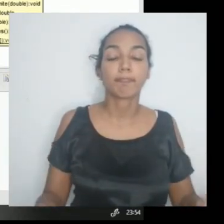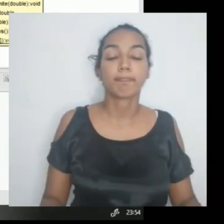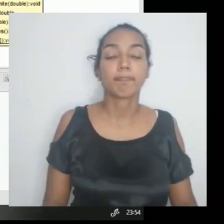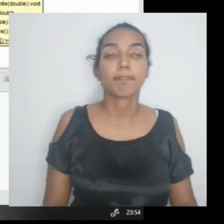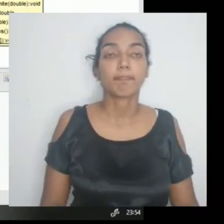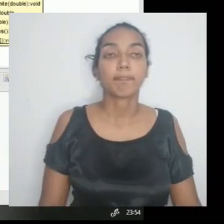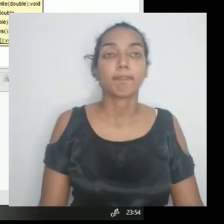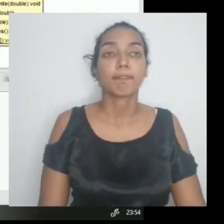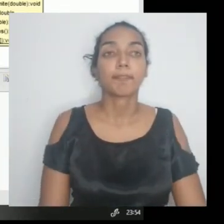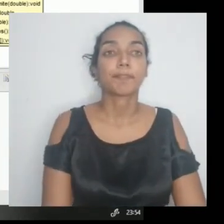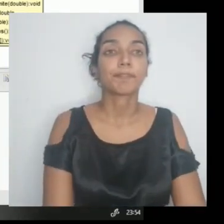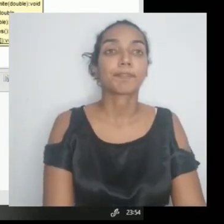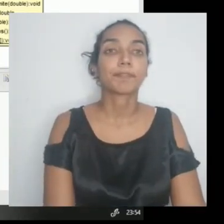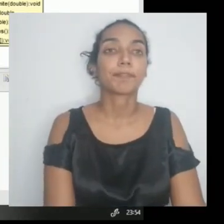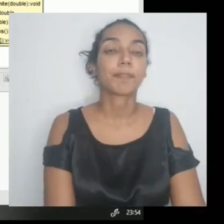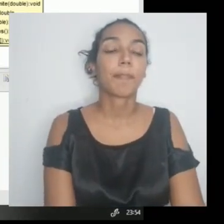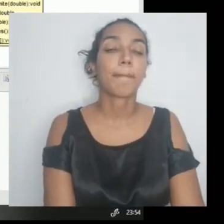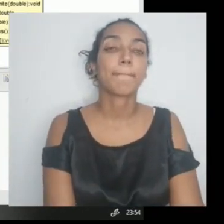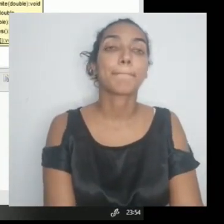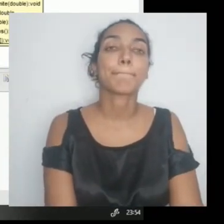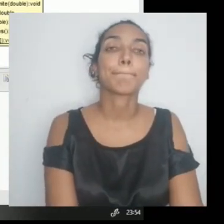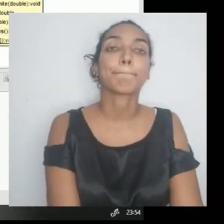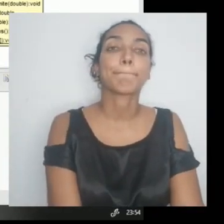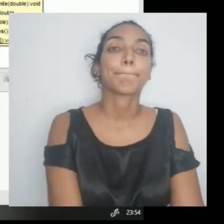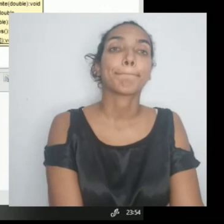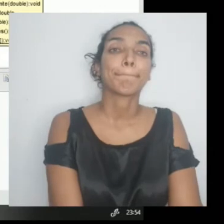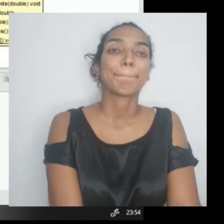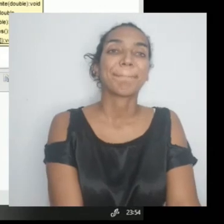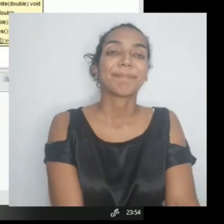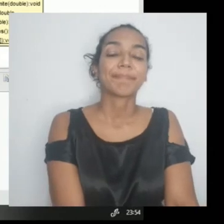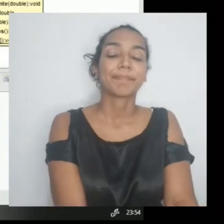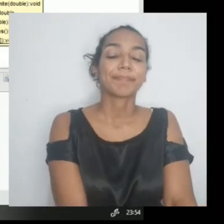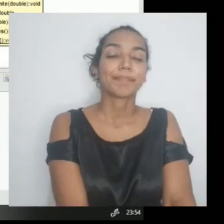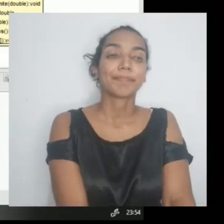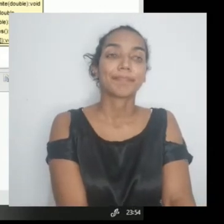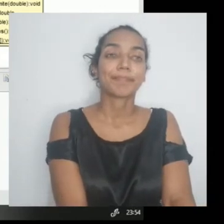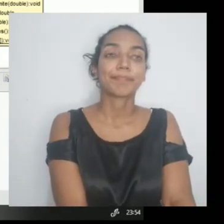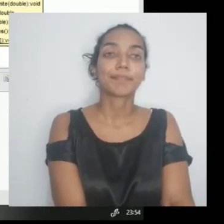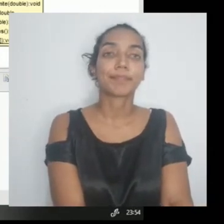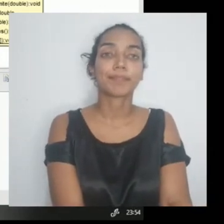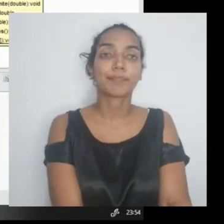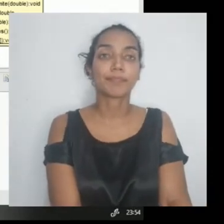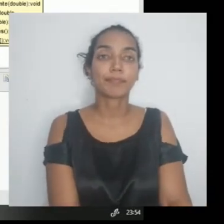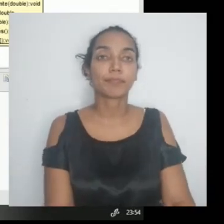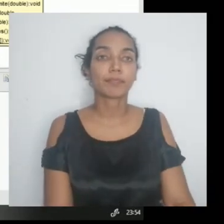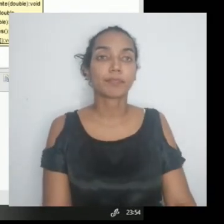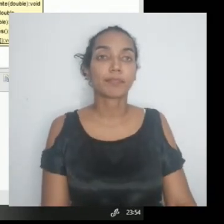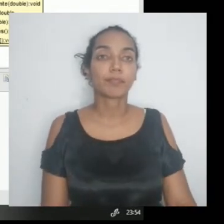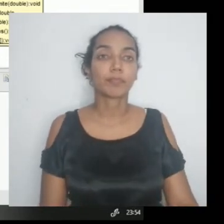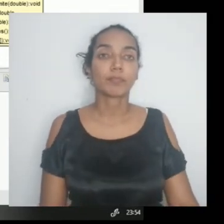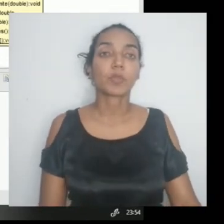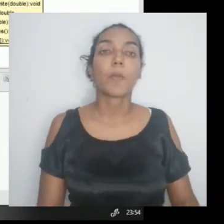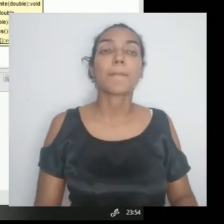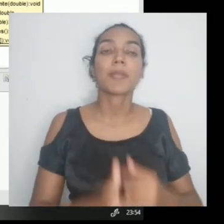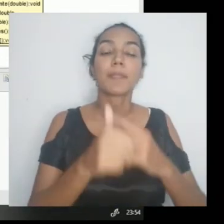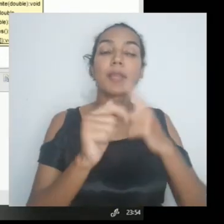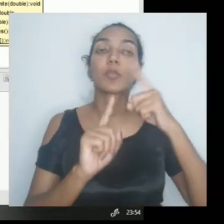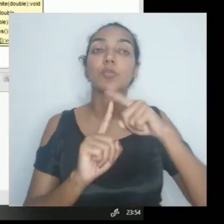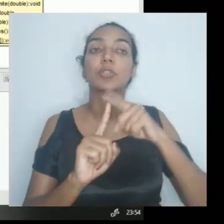primeiro tipo c.getClass é do tipo conta. E o segundo tipo, conta.getClass, é do tipo conta especial.